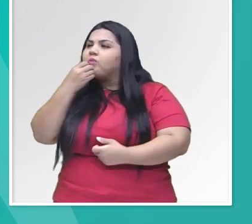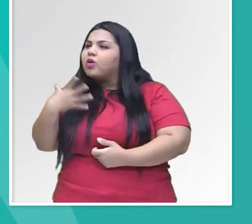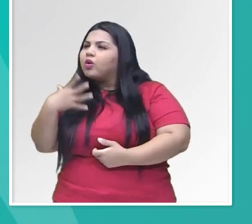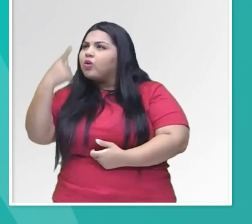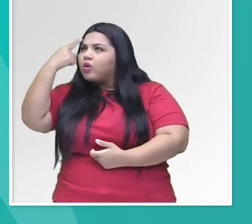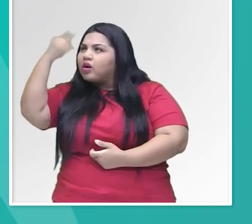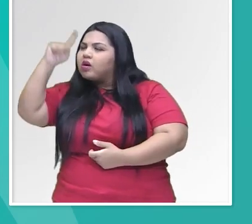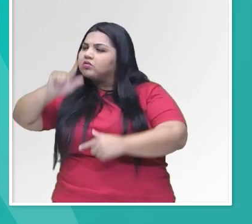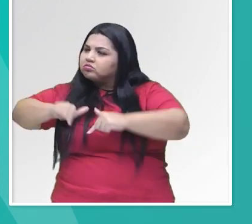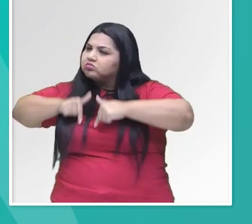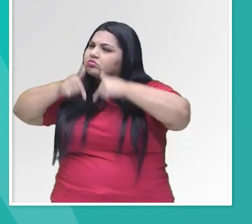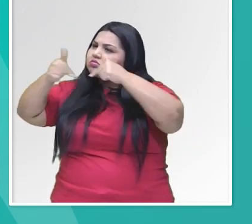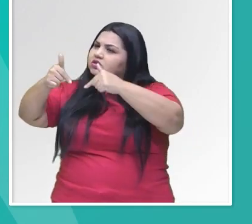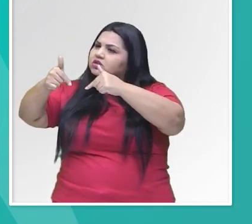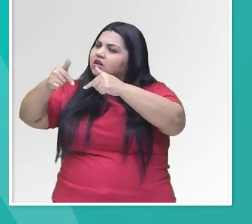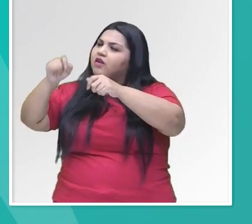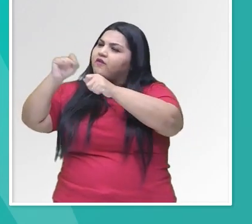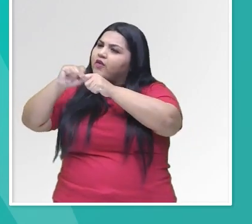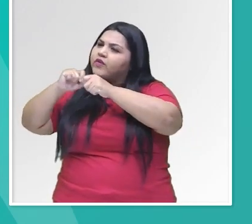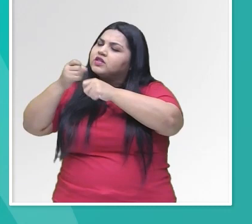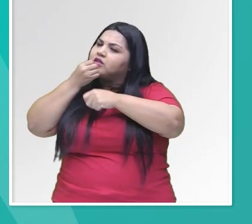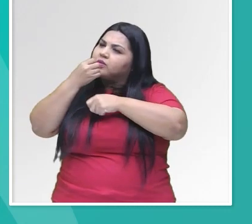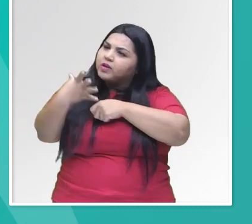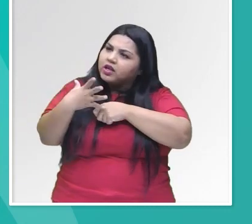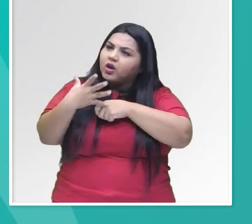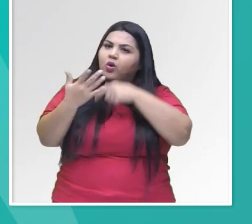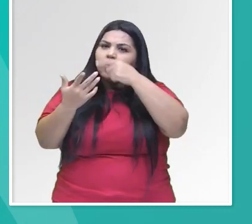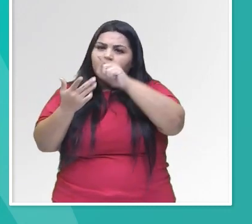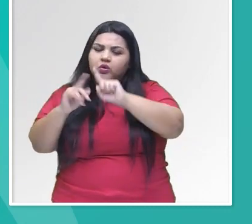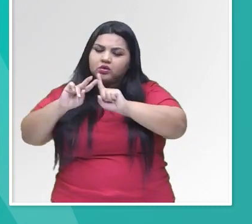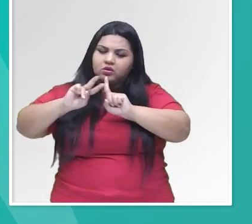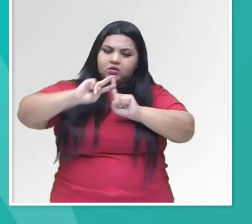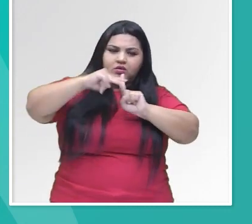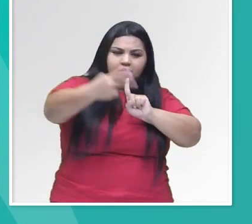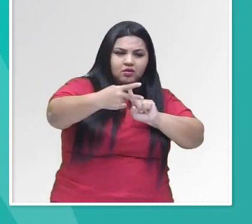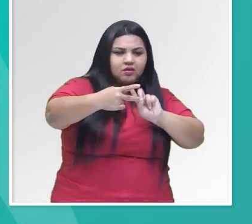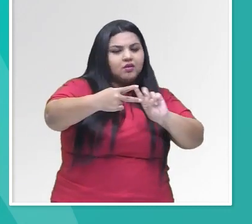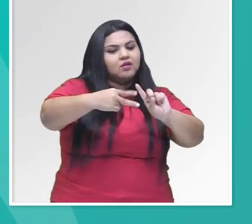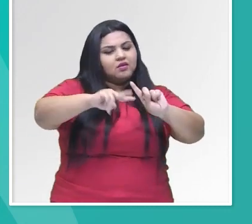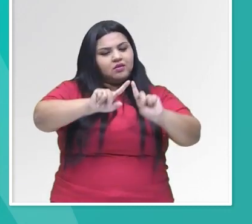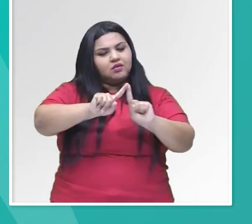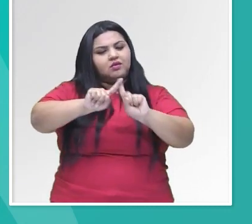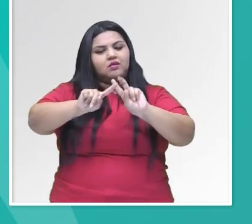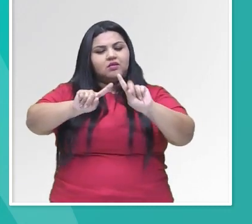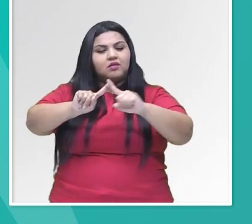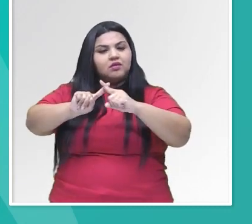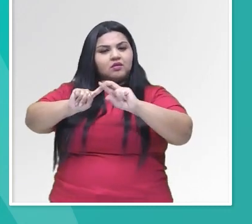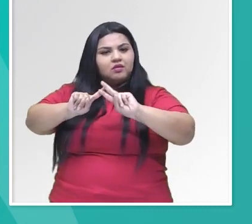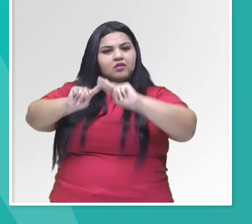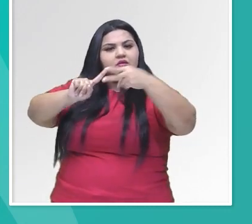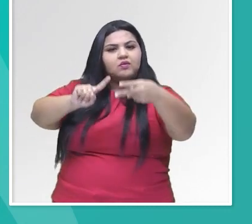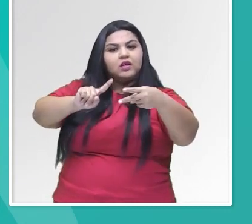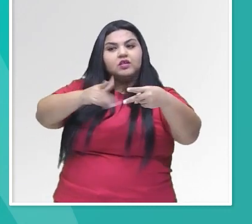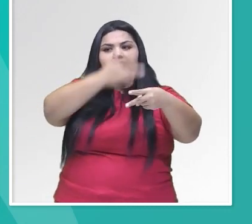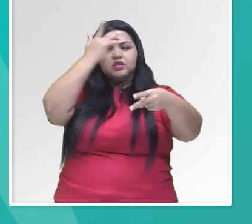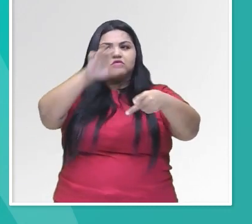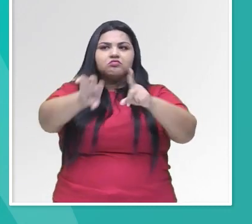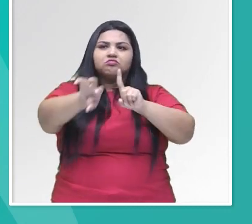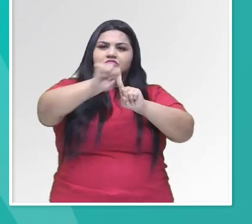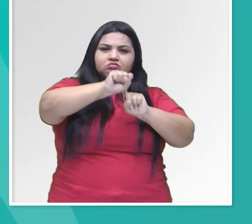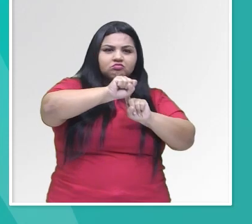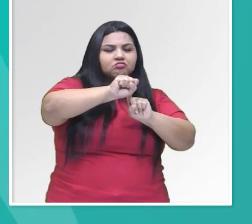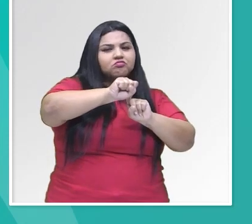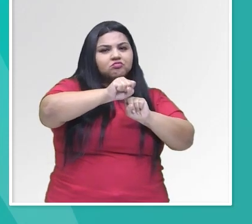uma atitude, foi fazendo bem e outro, e outro, e outro. E as pessoas aderiram à corrente do bem